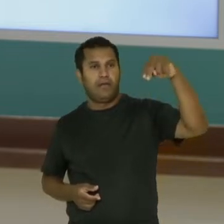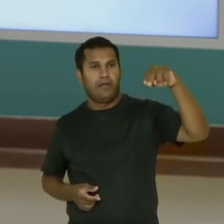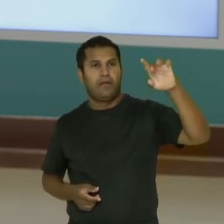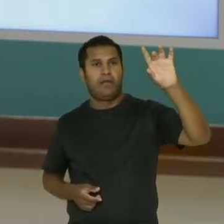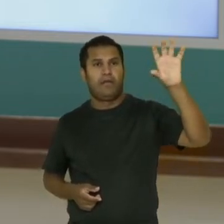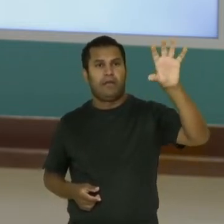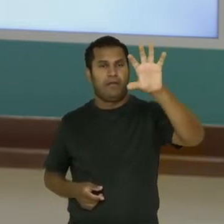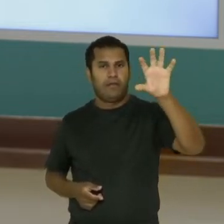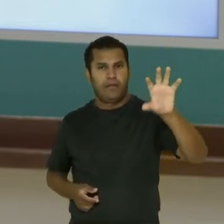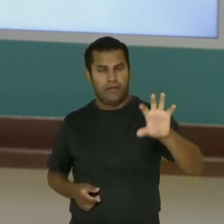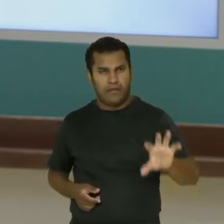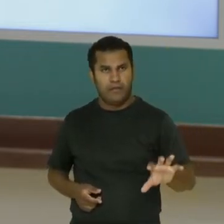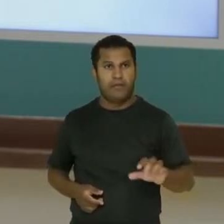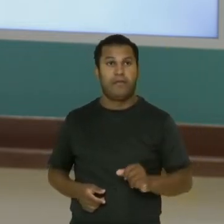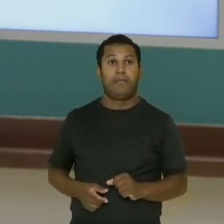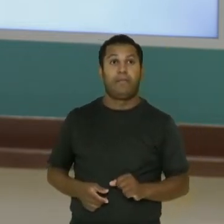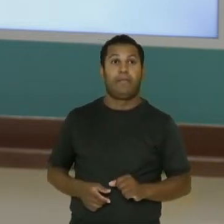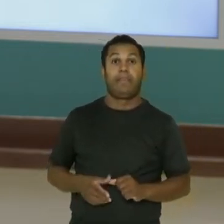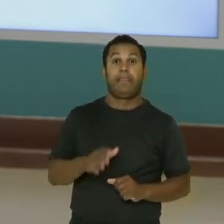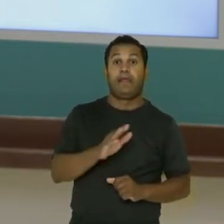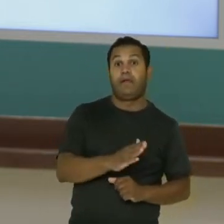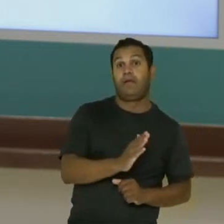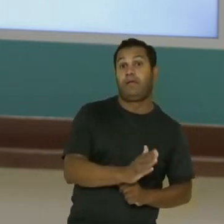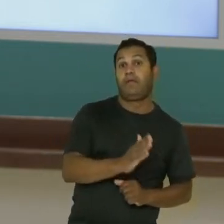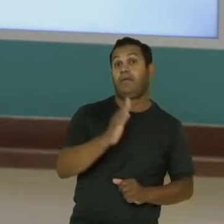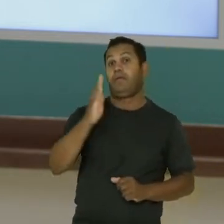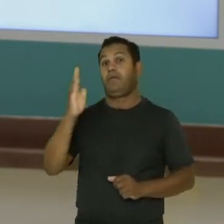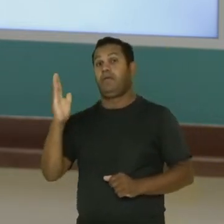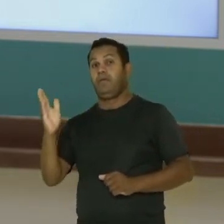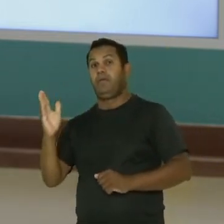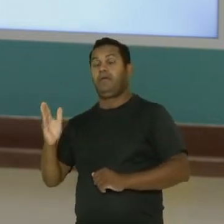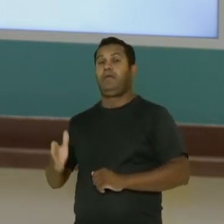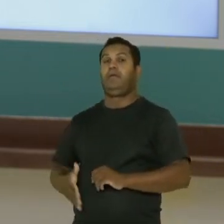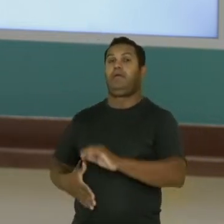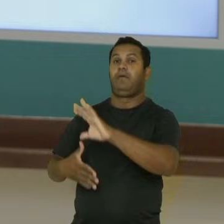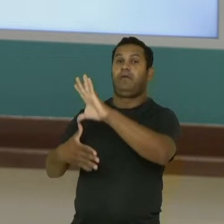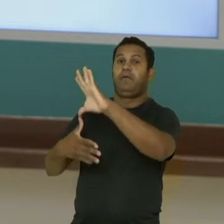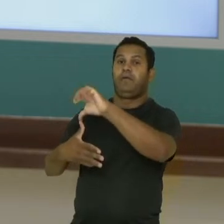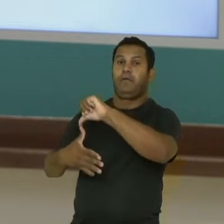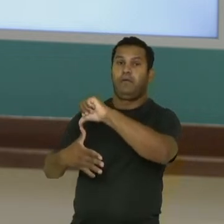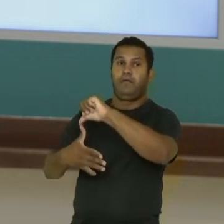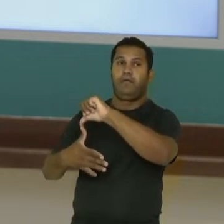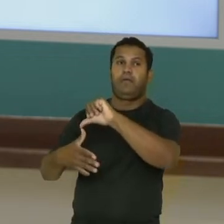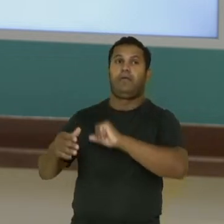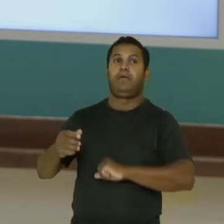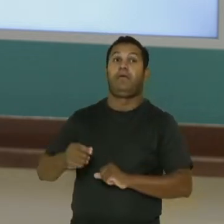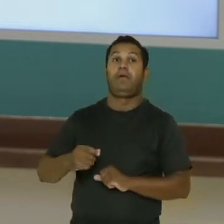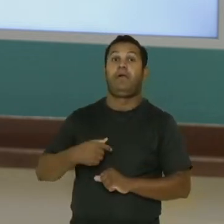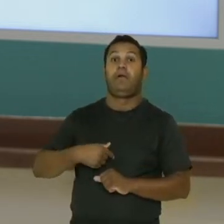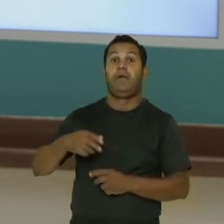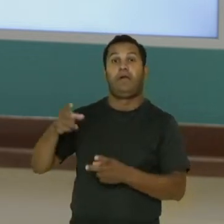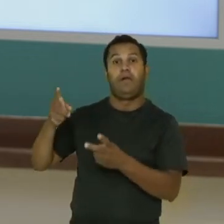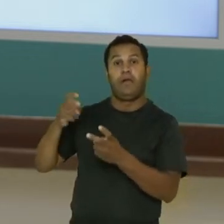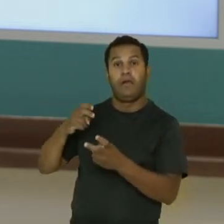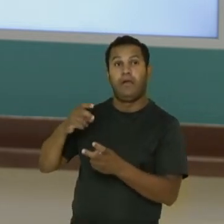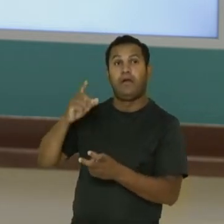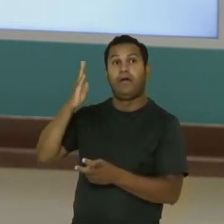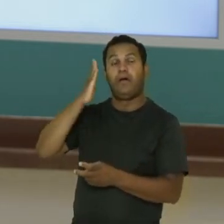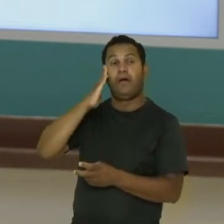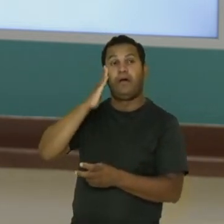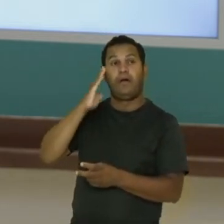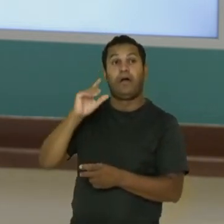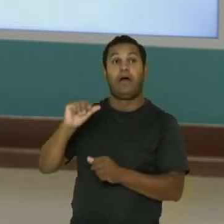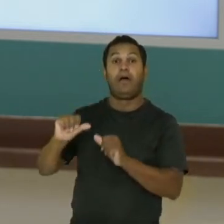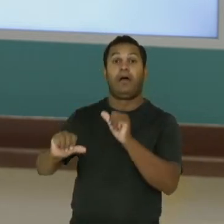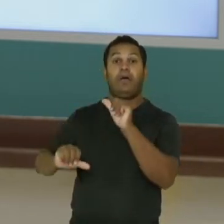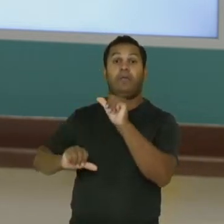Aqui nesta divisão, diferentemente dessa, nós vamos ter o quê? A economia, porque essas são as regiões